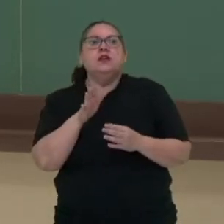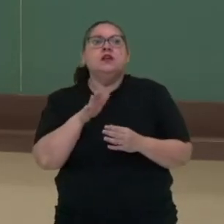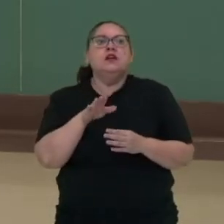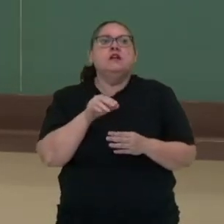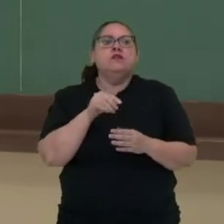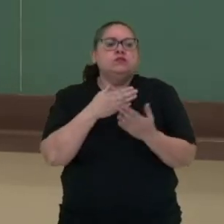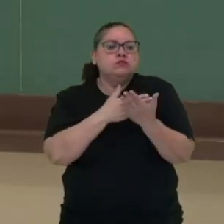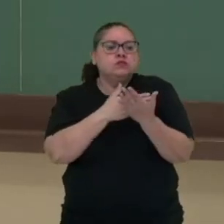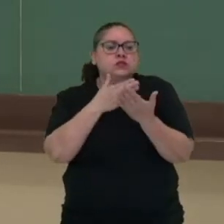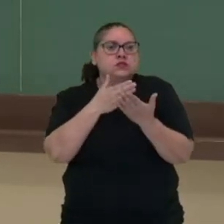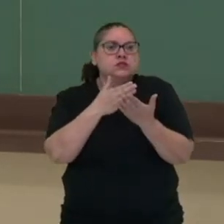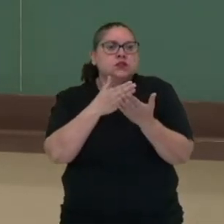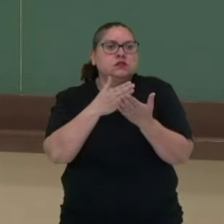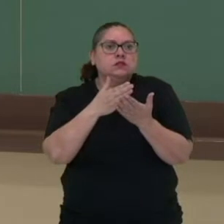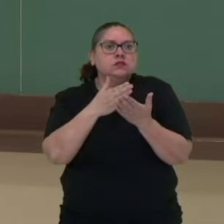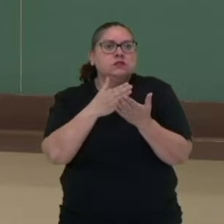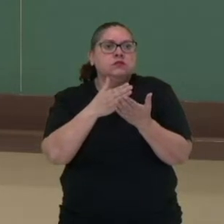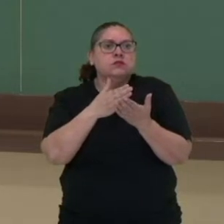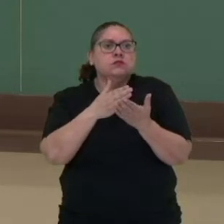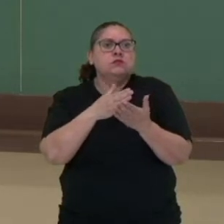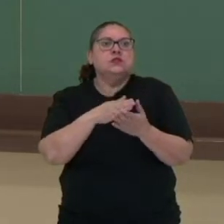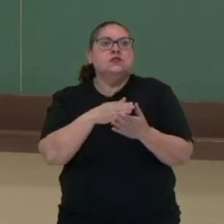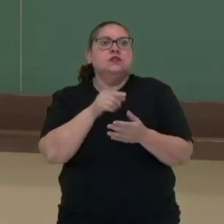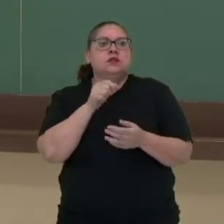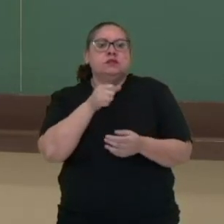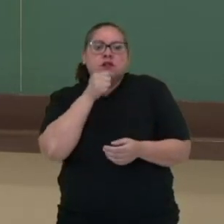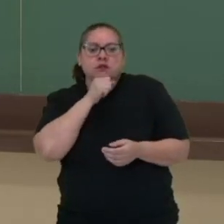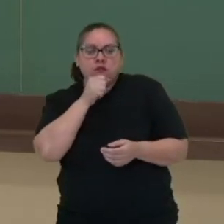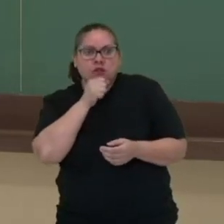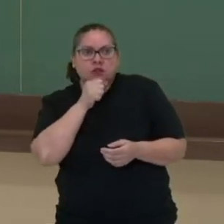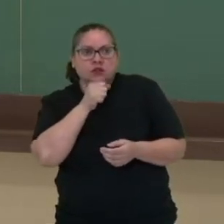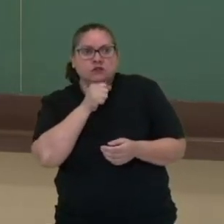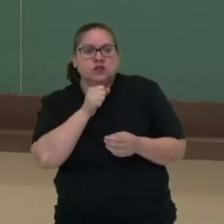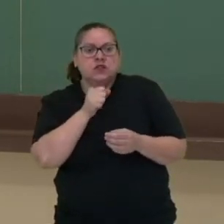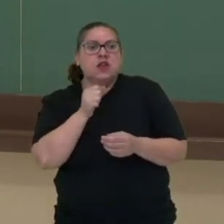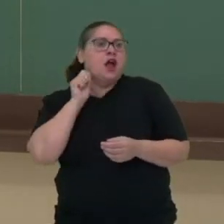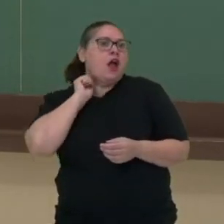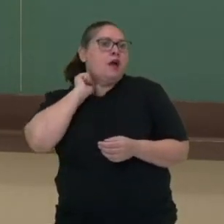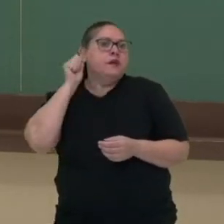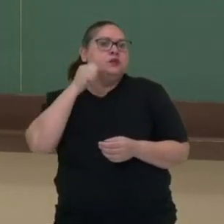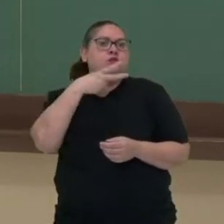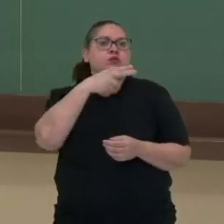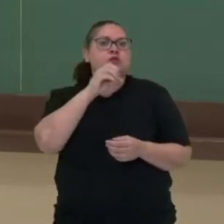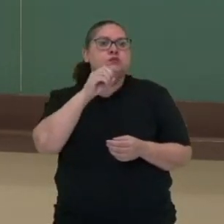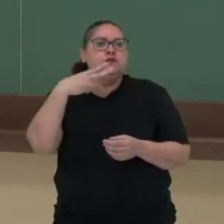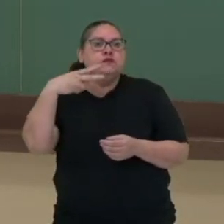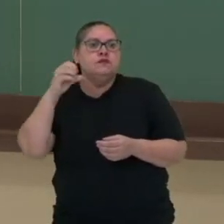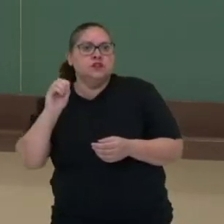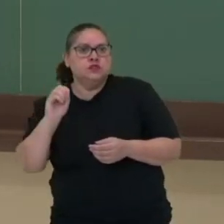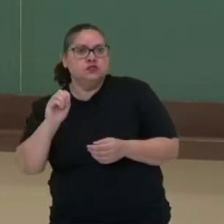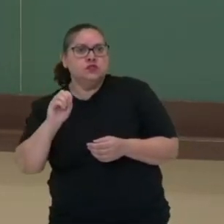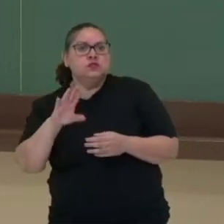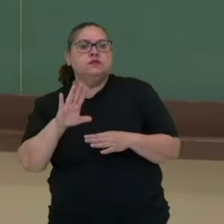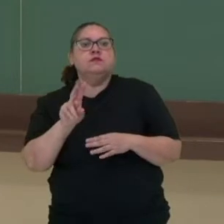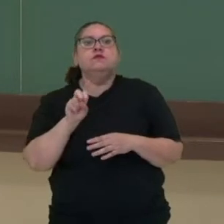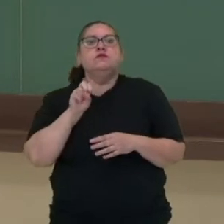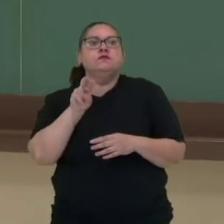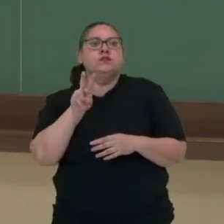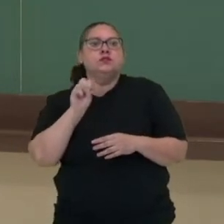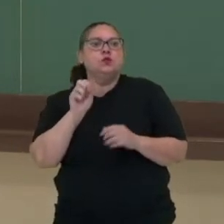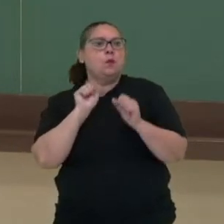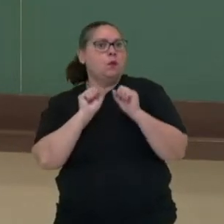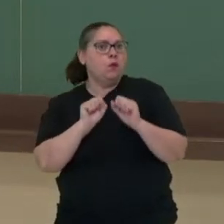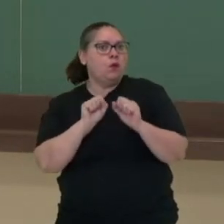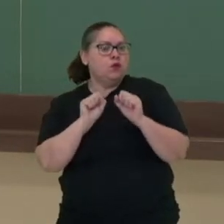Vamos começar a nossa aula lendo essa reportagem que é de abril de 2020. Então, vírus